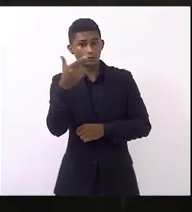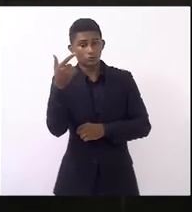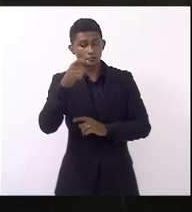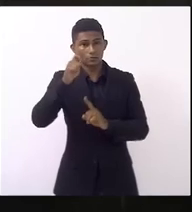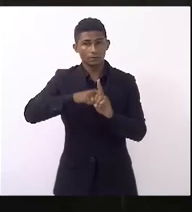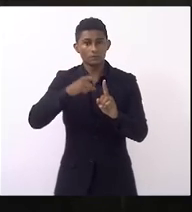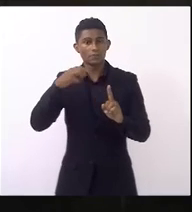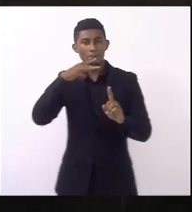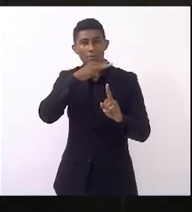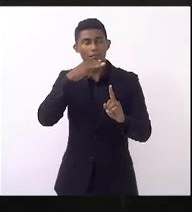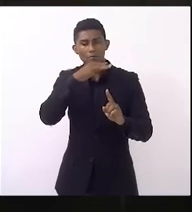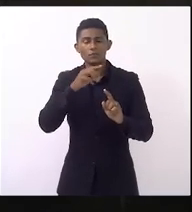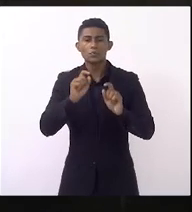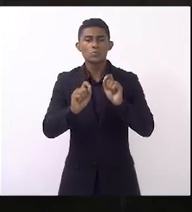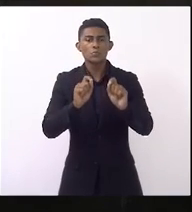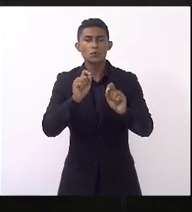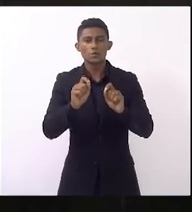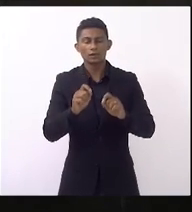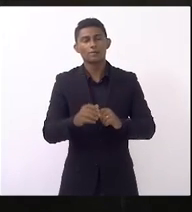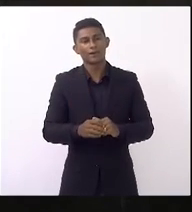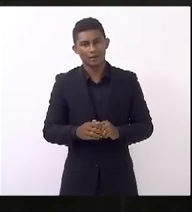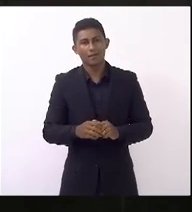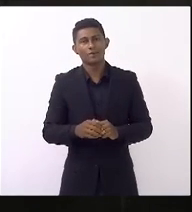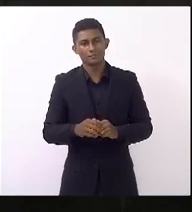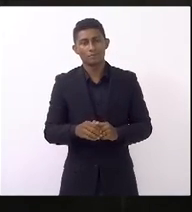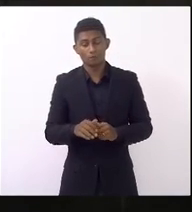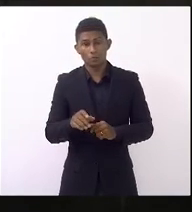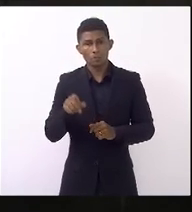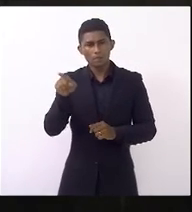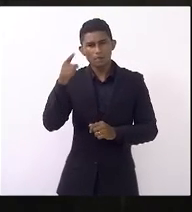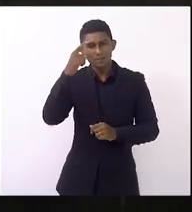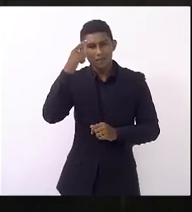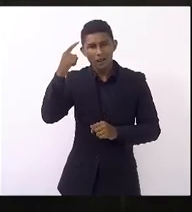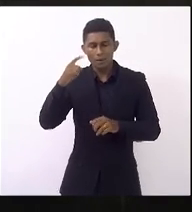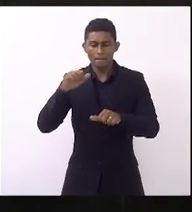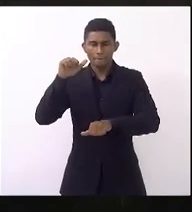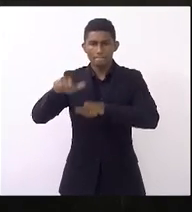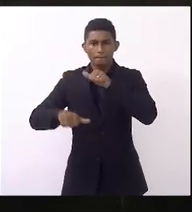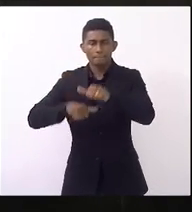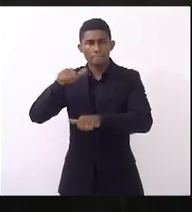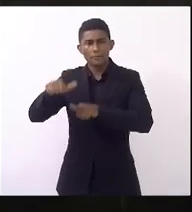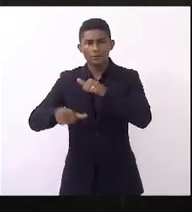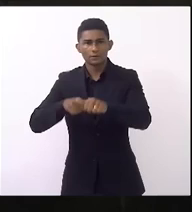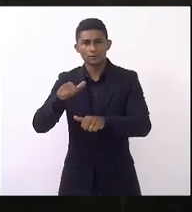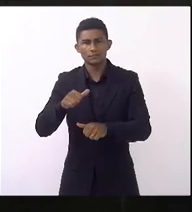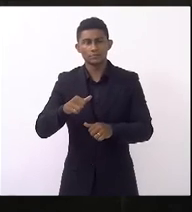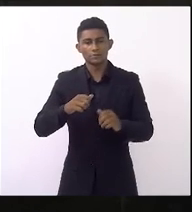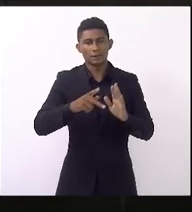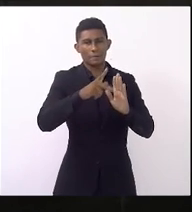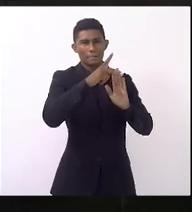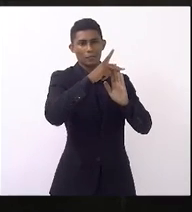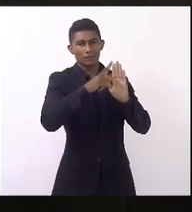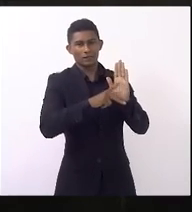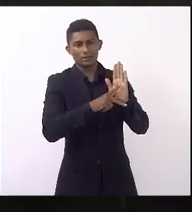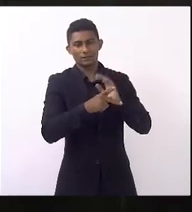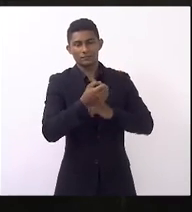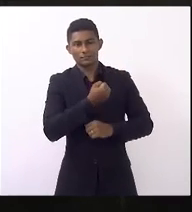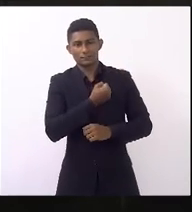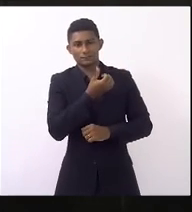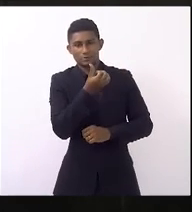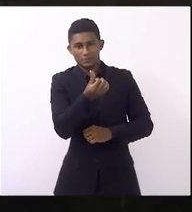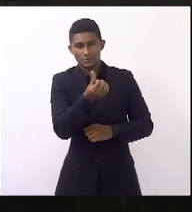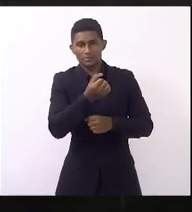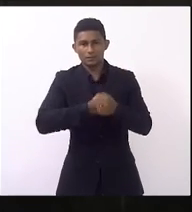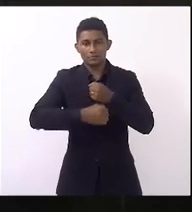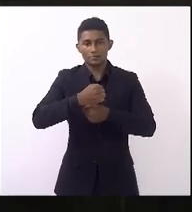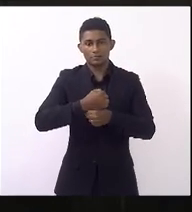edital, justamente para revogar, né, o dispositivo da portaria número 6 de 2017 do Ministério da